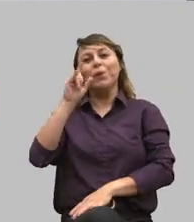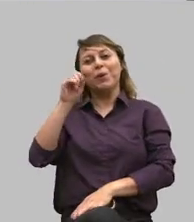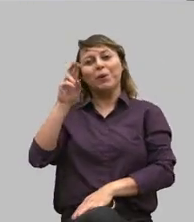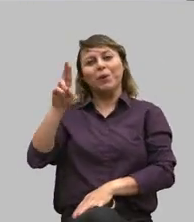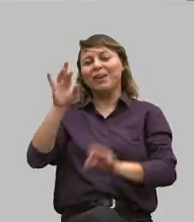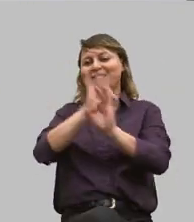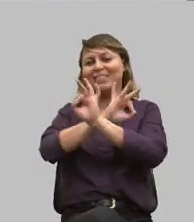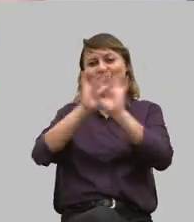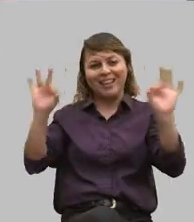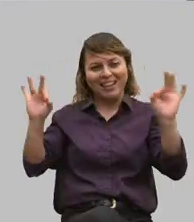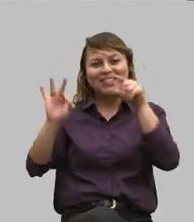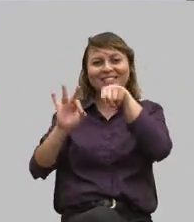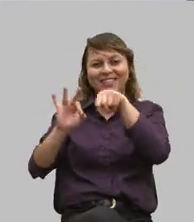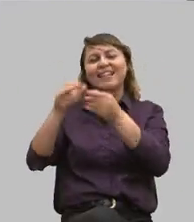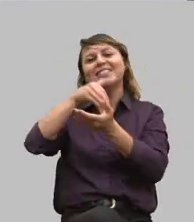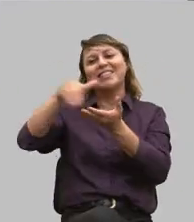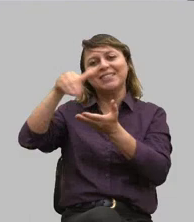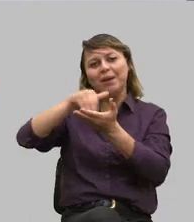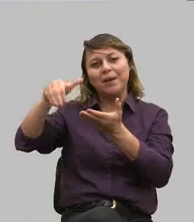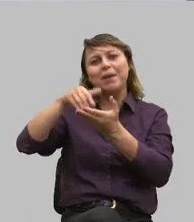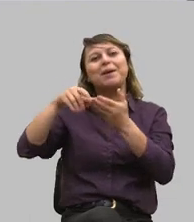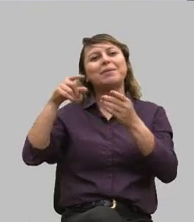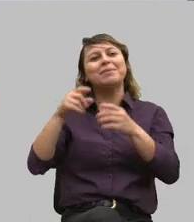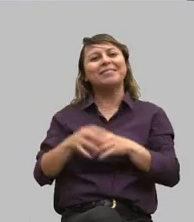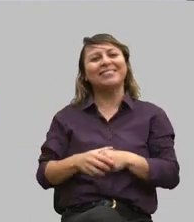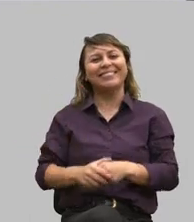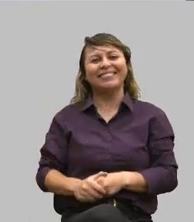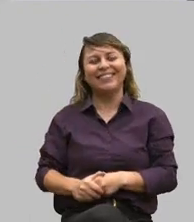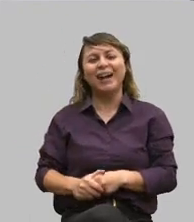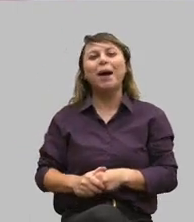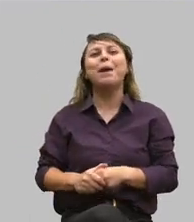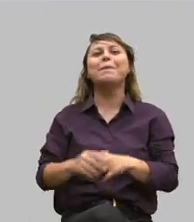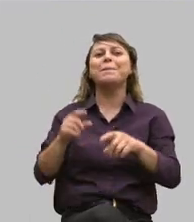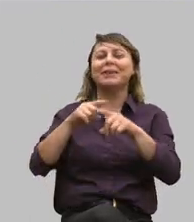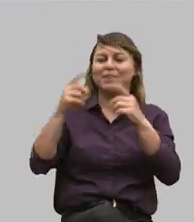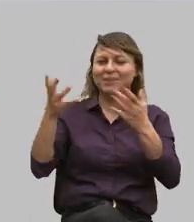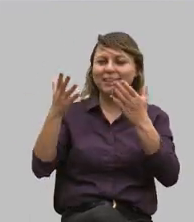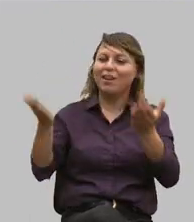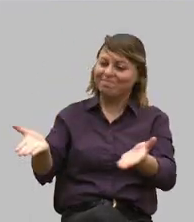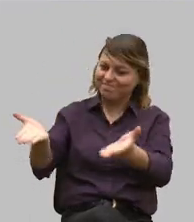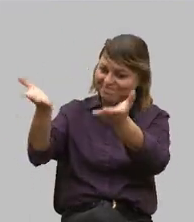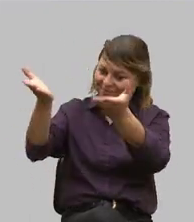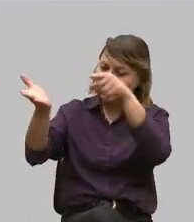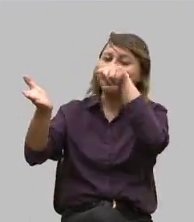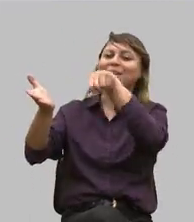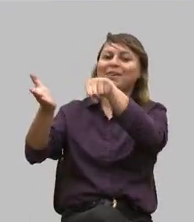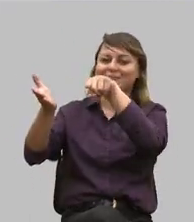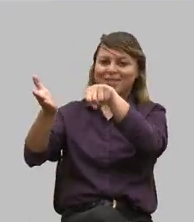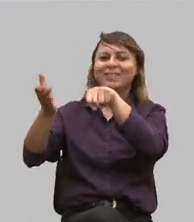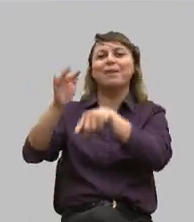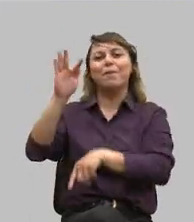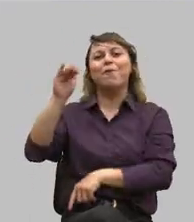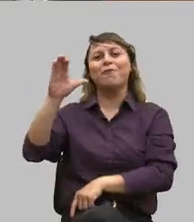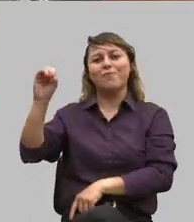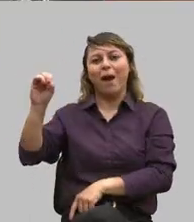secretário também mas eu queria realmente mas eu queria exaltar o secretário Fábio que realmente vem desempenhando um bom papel